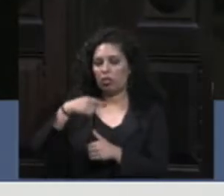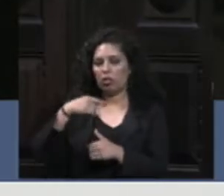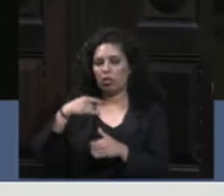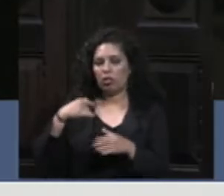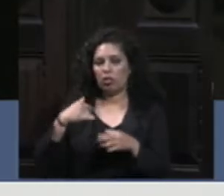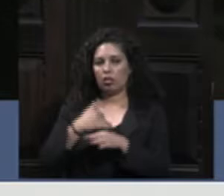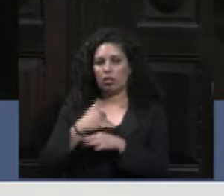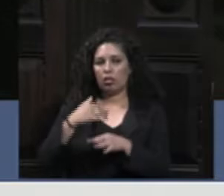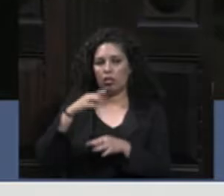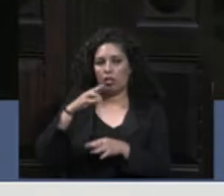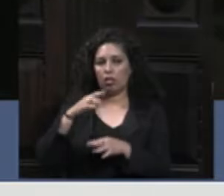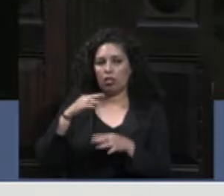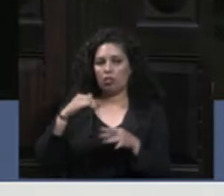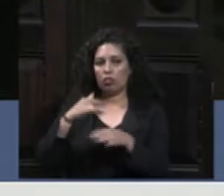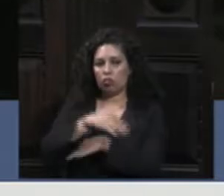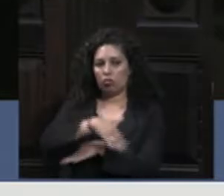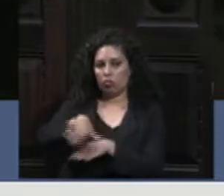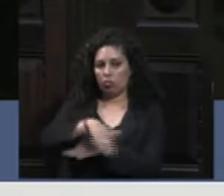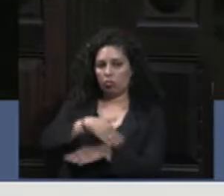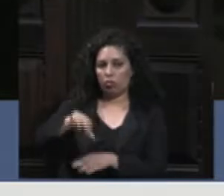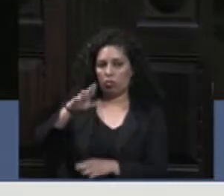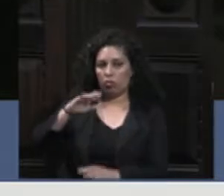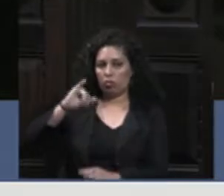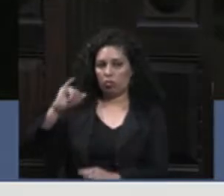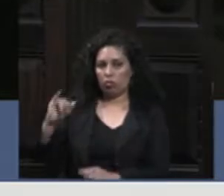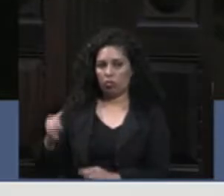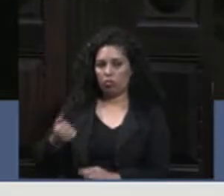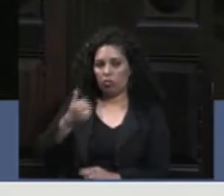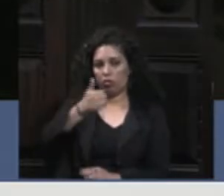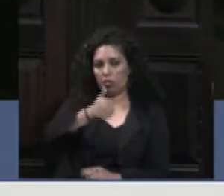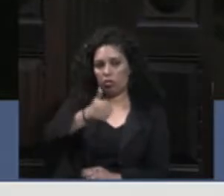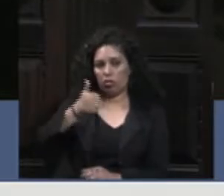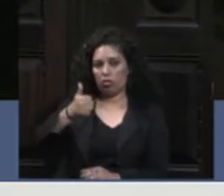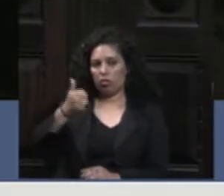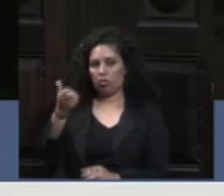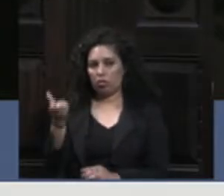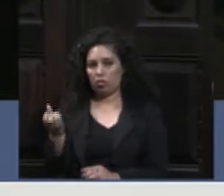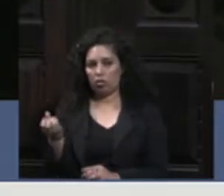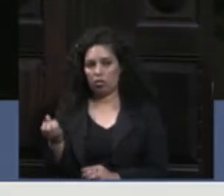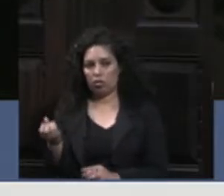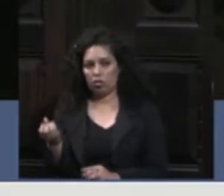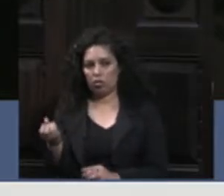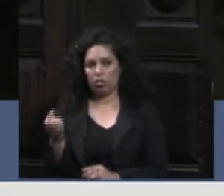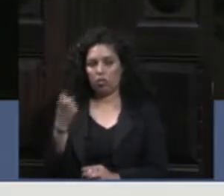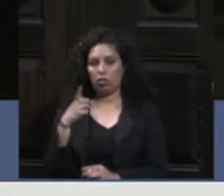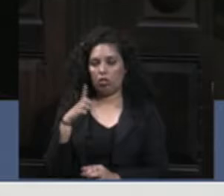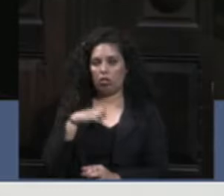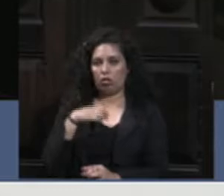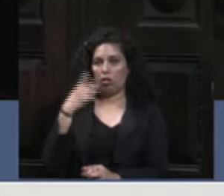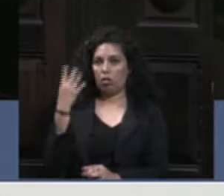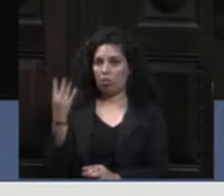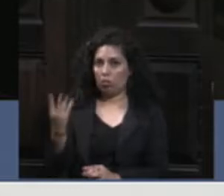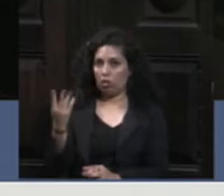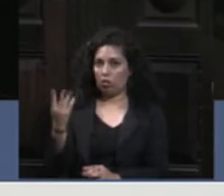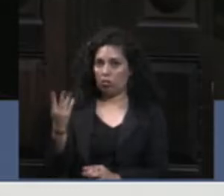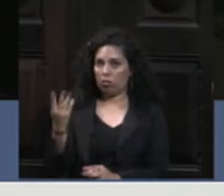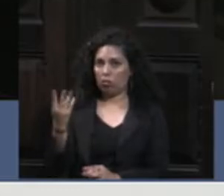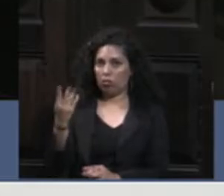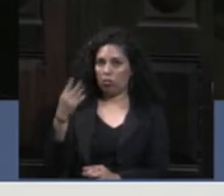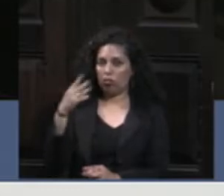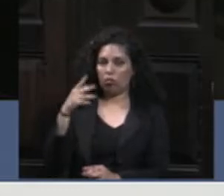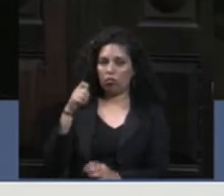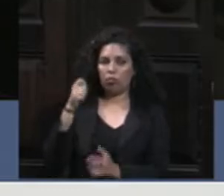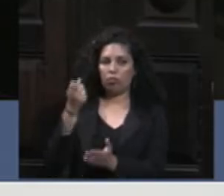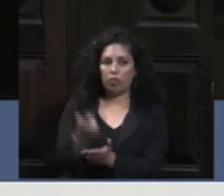A RJ 116 tem 4 praças de pedágio, você paga na ida e na volta. E